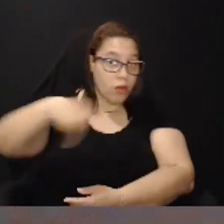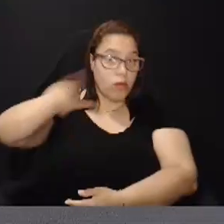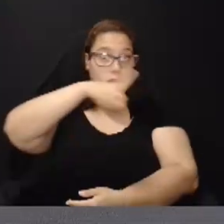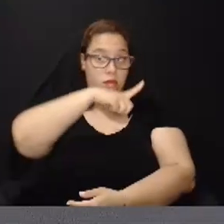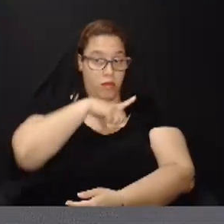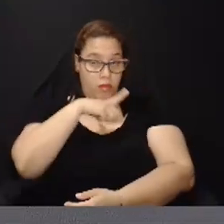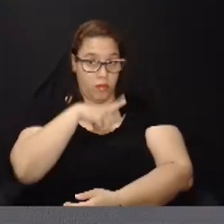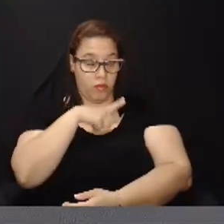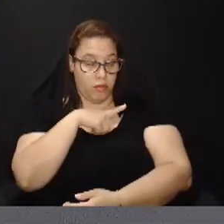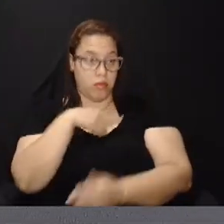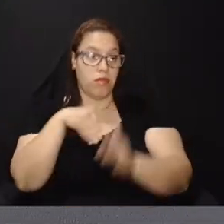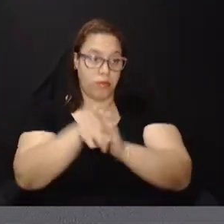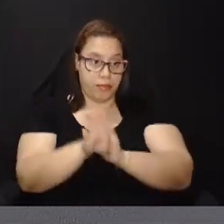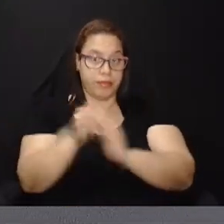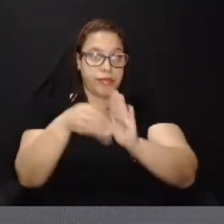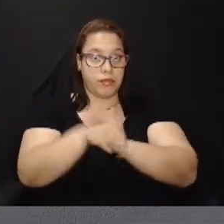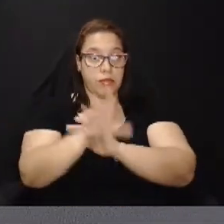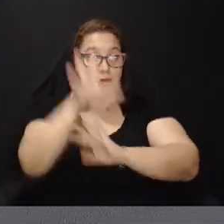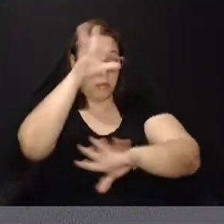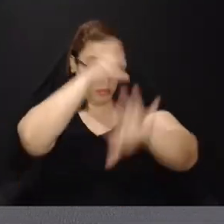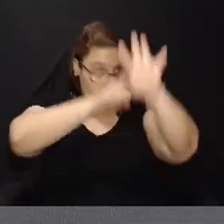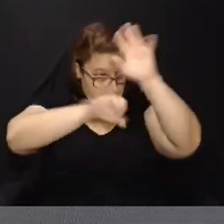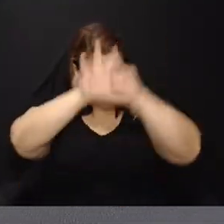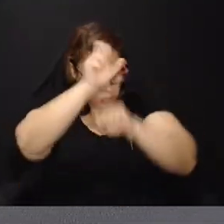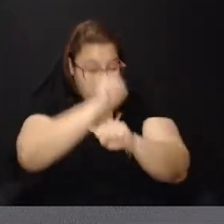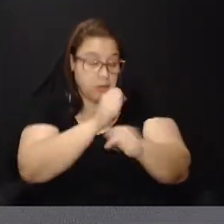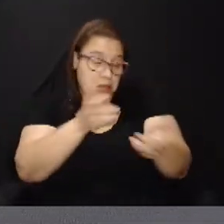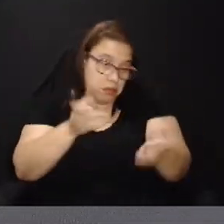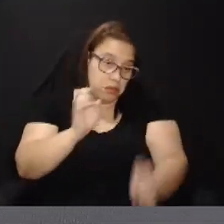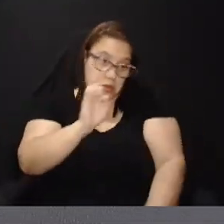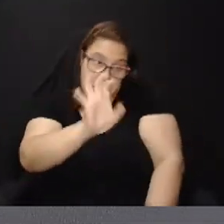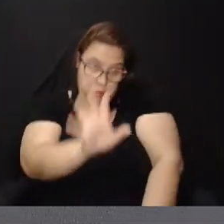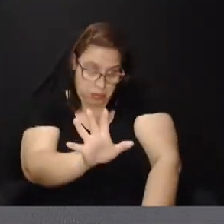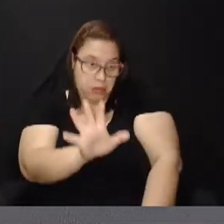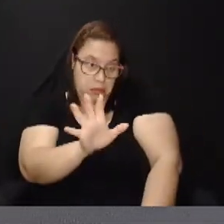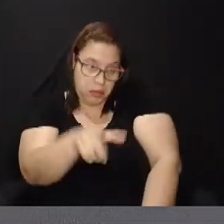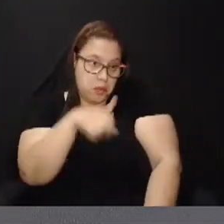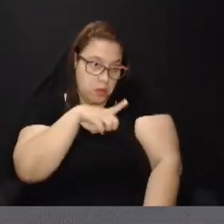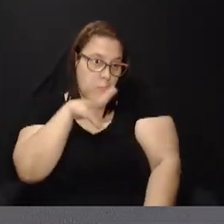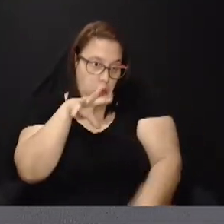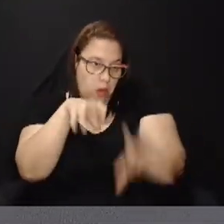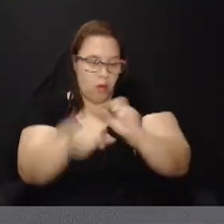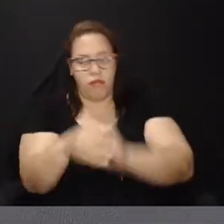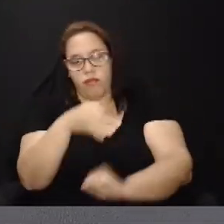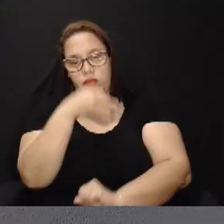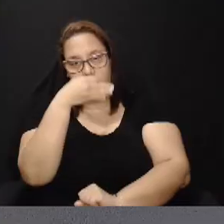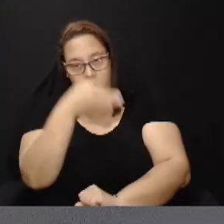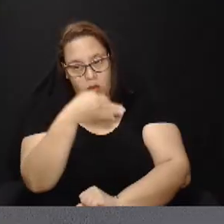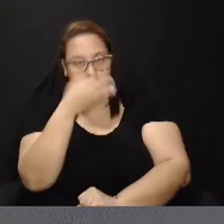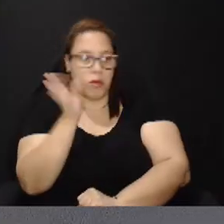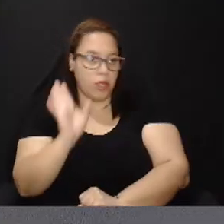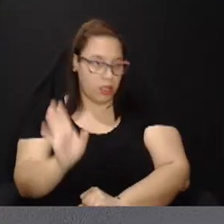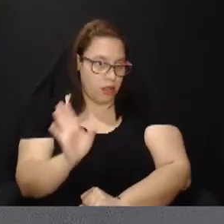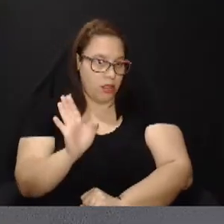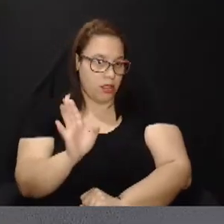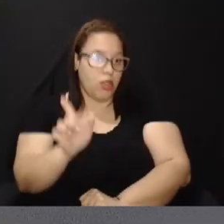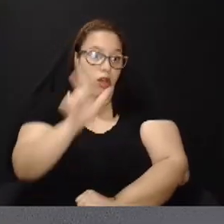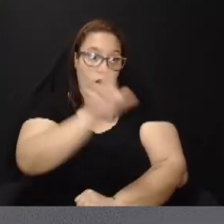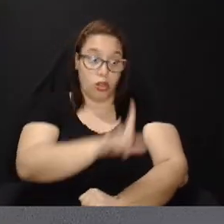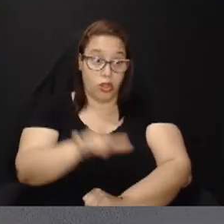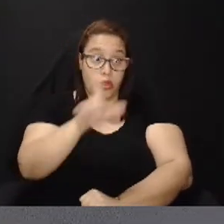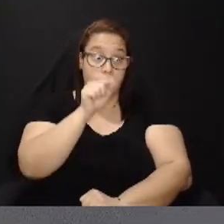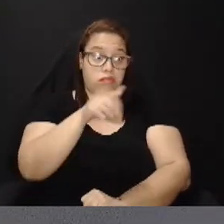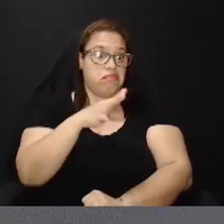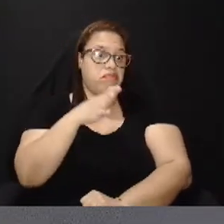hábito de aprender e, né, por si só têm a capacidade de formar opinião, que são formadores de opinião, obviamente que esse conhecimento vai